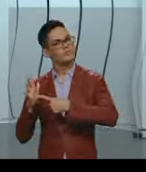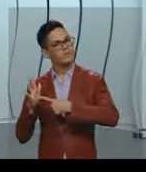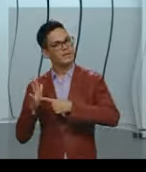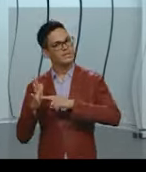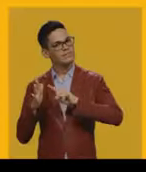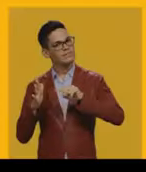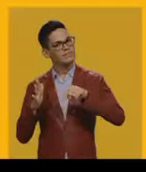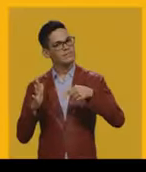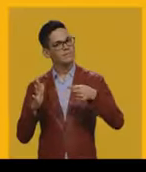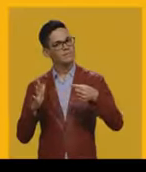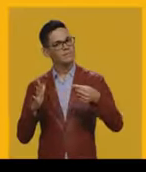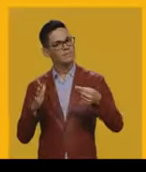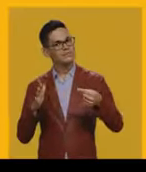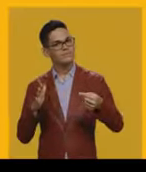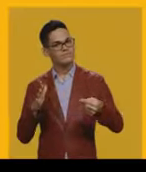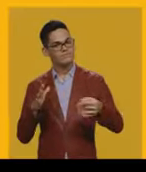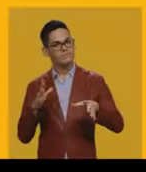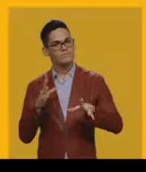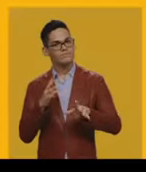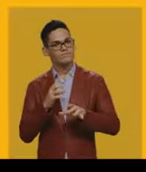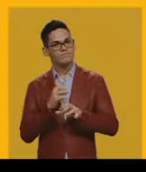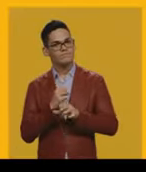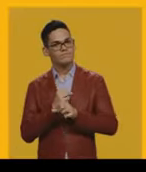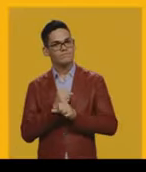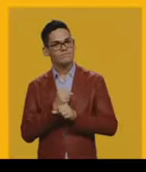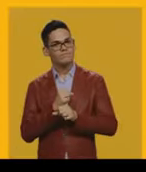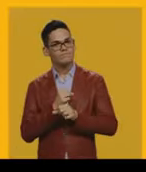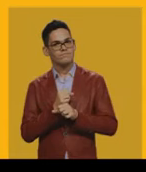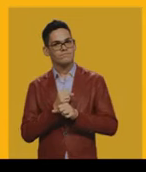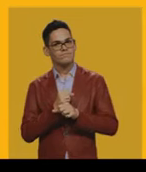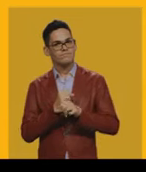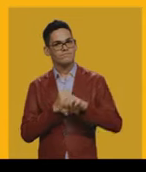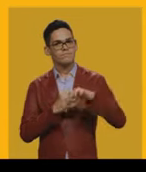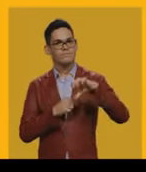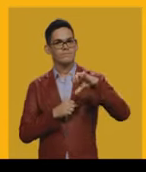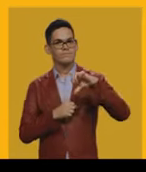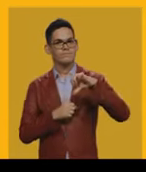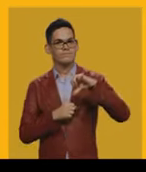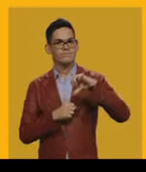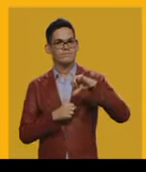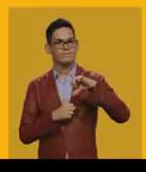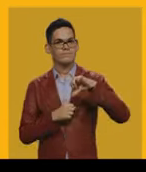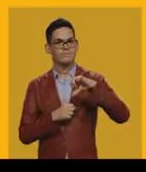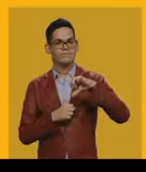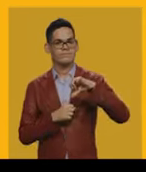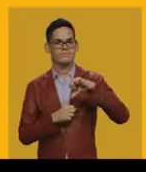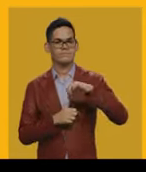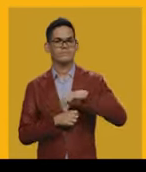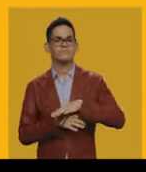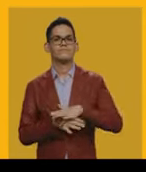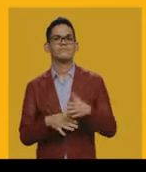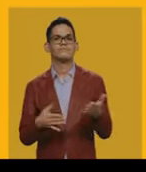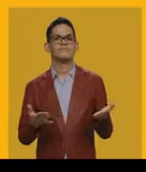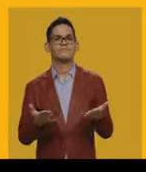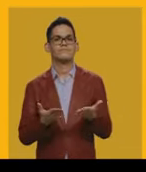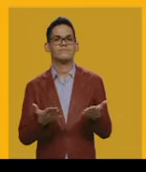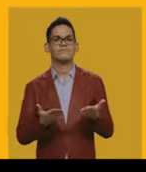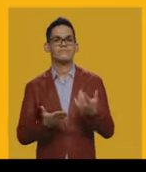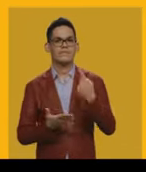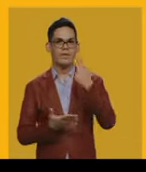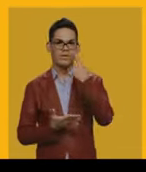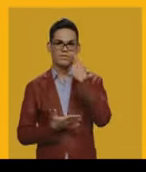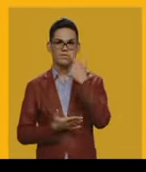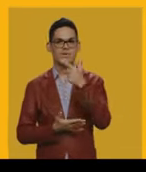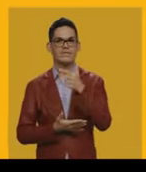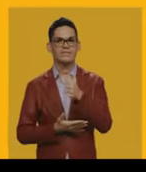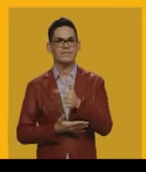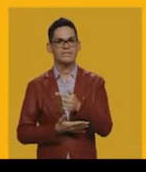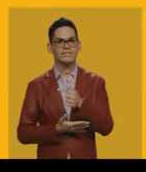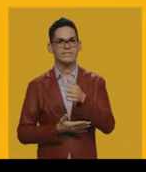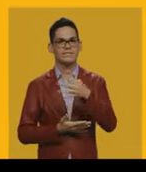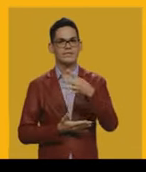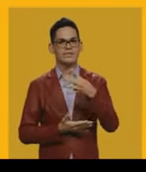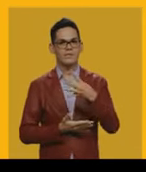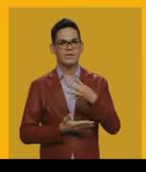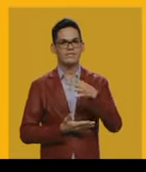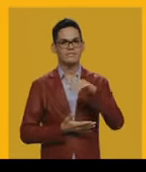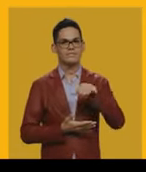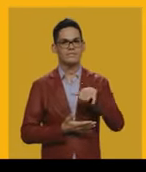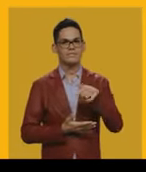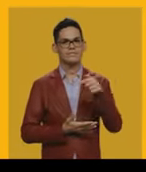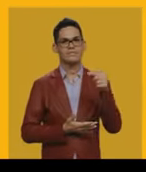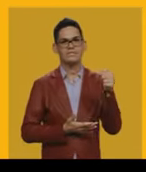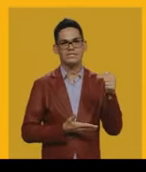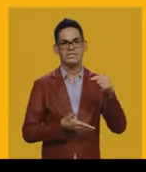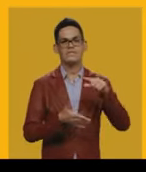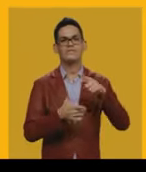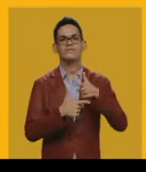fazer, aí embaixo já somou que deu 9, vai somar esses valores aí em cima. Aí nós temos 74,7